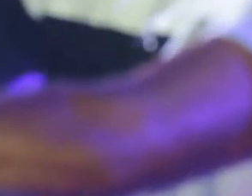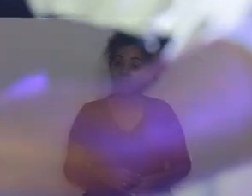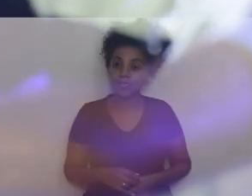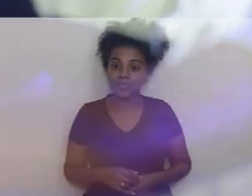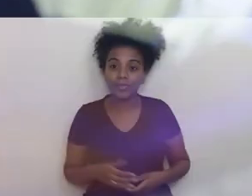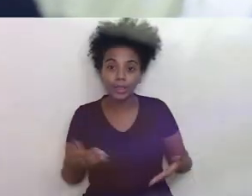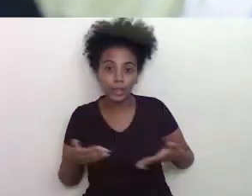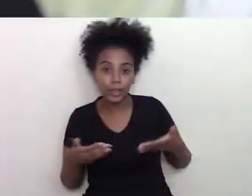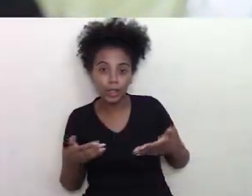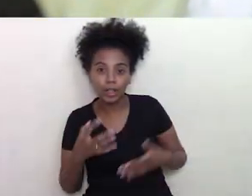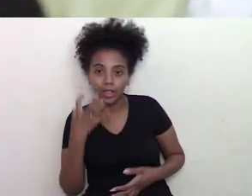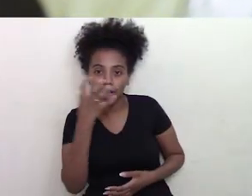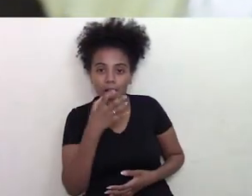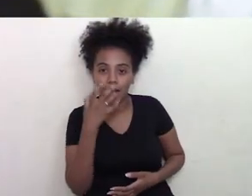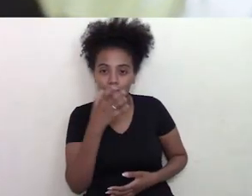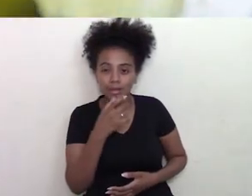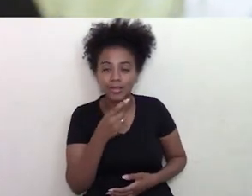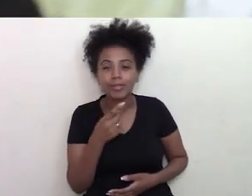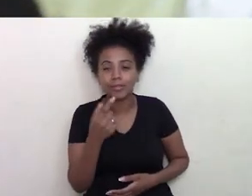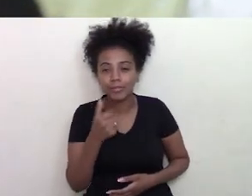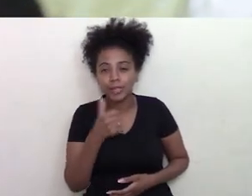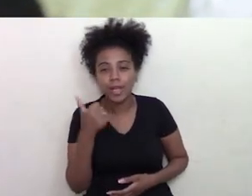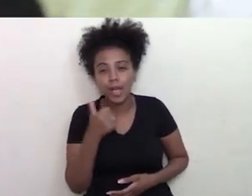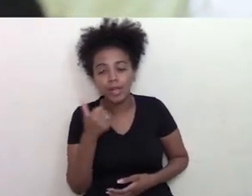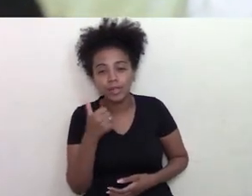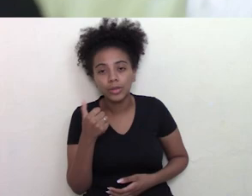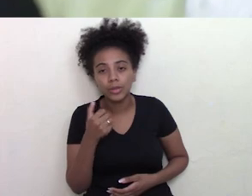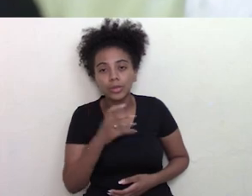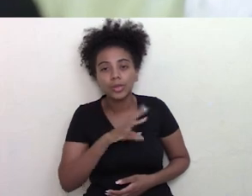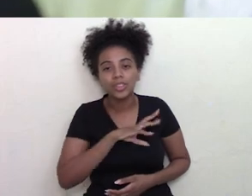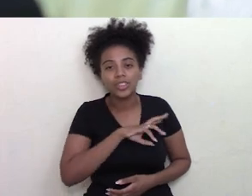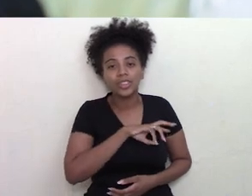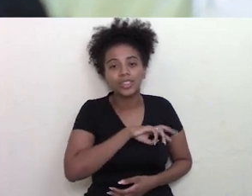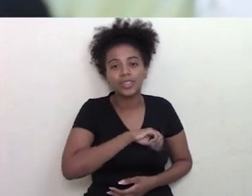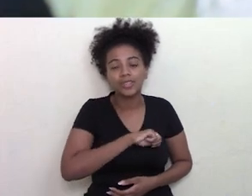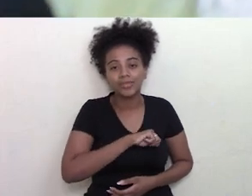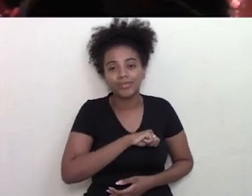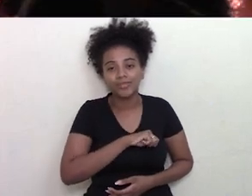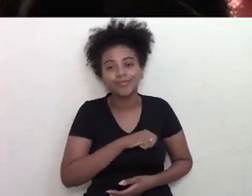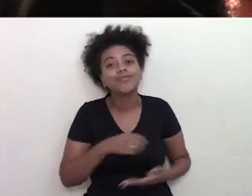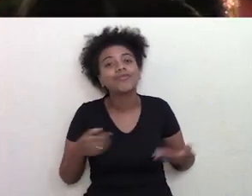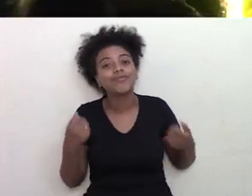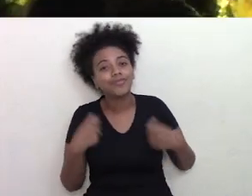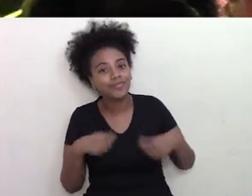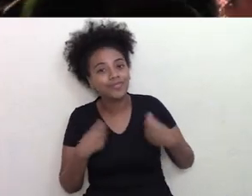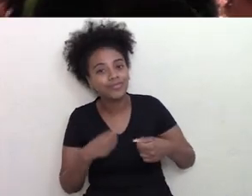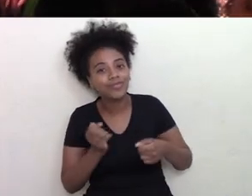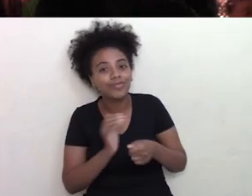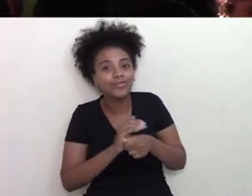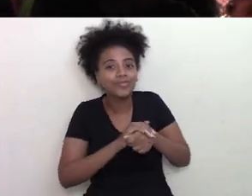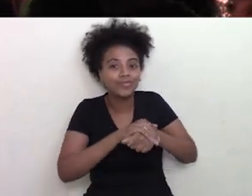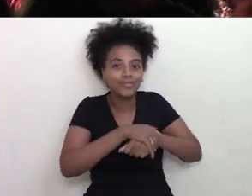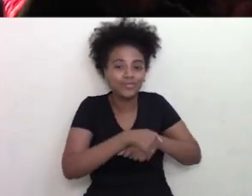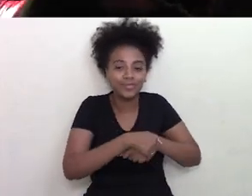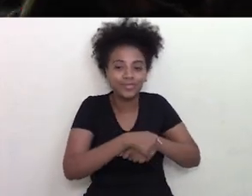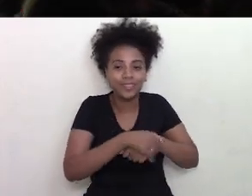Nós vamos cantar só mais um apaixonado, depois nós vamos subir esse negócio, porque, né? Tem que terminar a noite no tchucu-tchucu-tchuca.